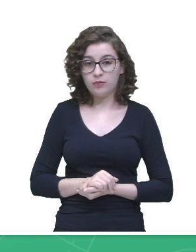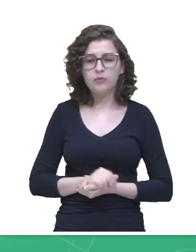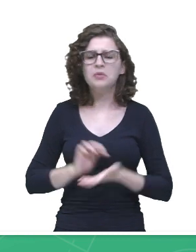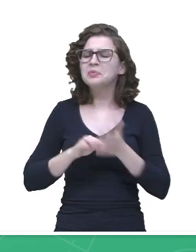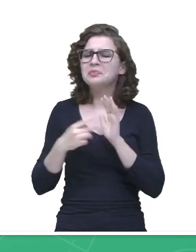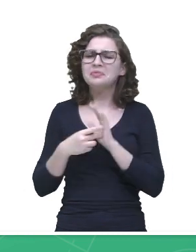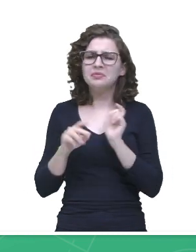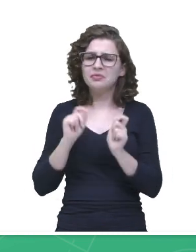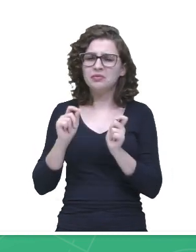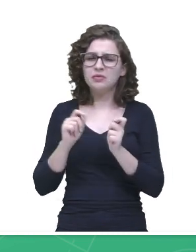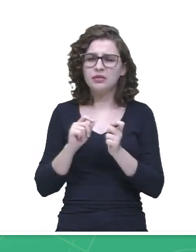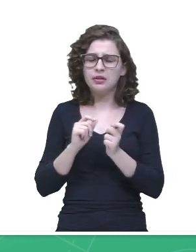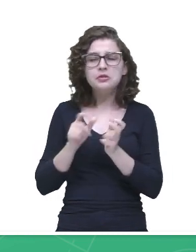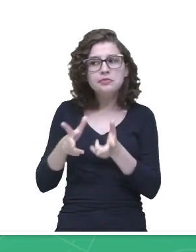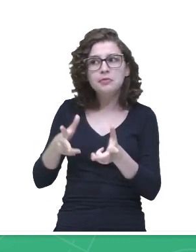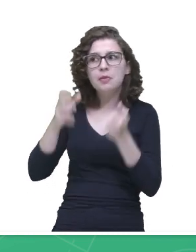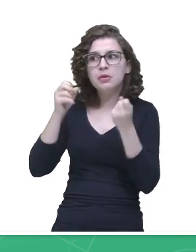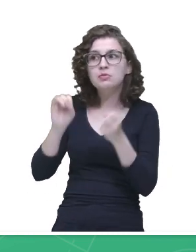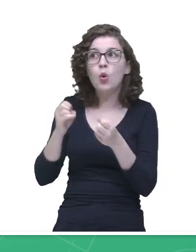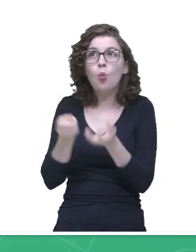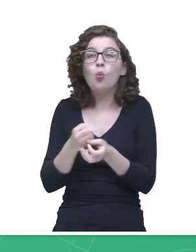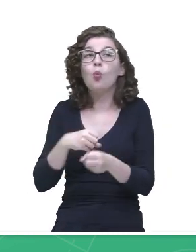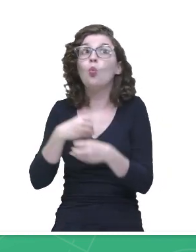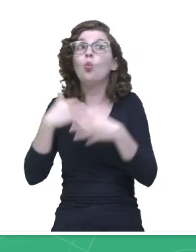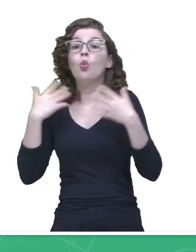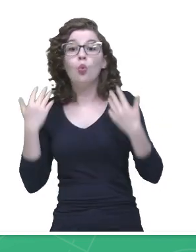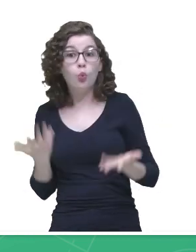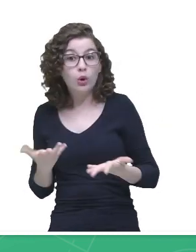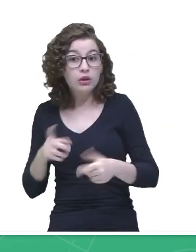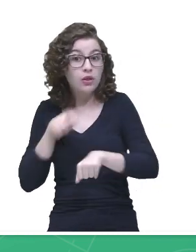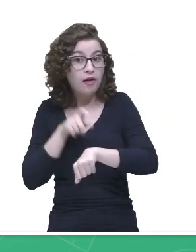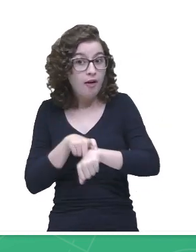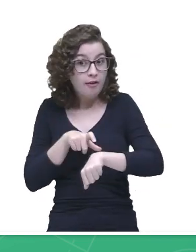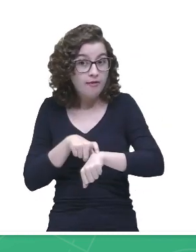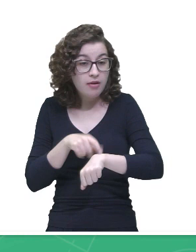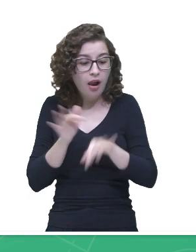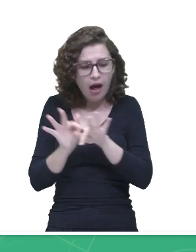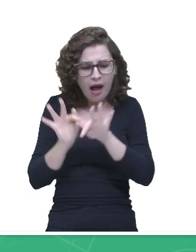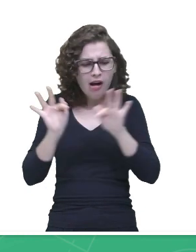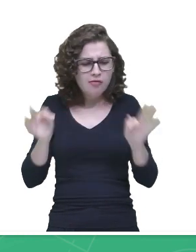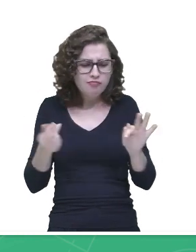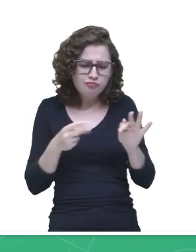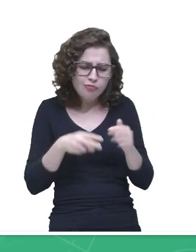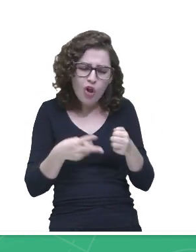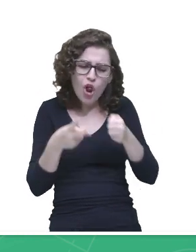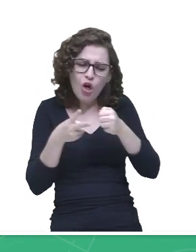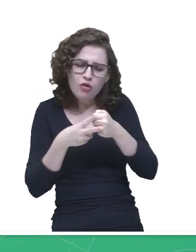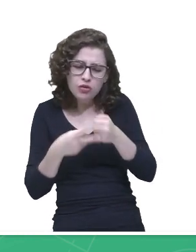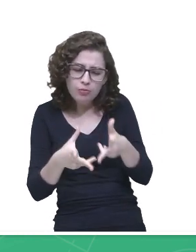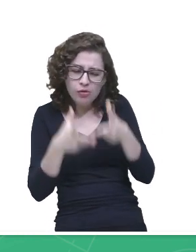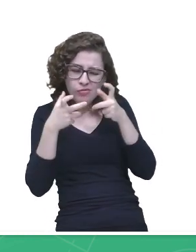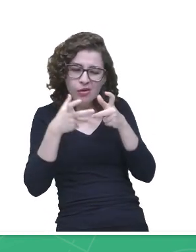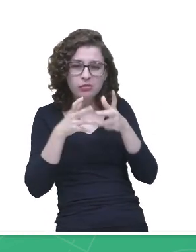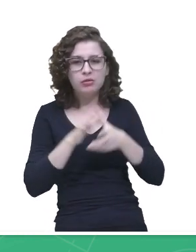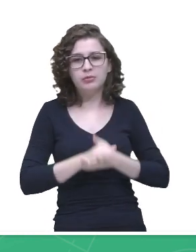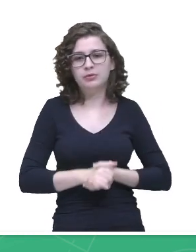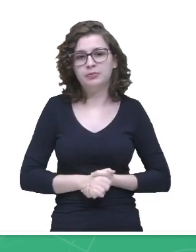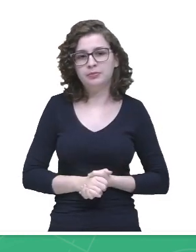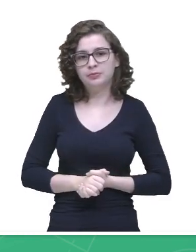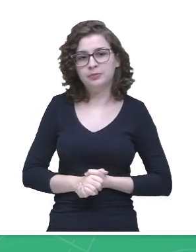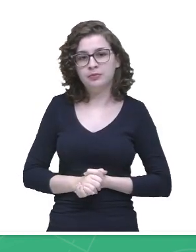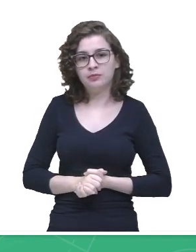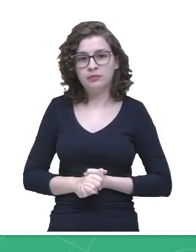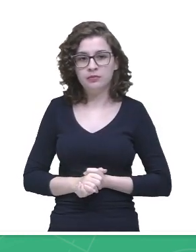para identificar o tempo, né, em que a frase, o verbo está escrito, ok? Mas vamos